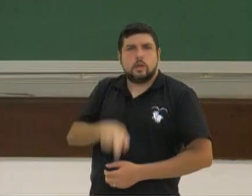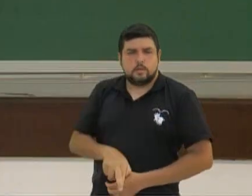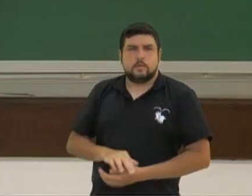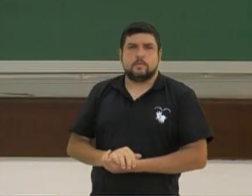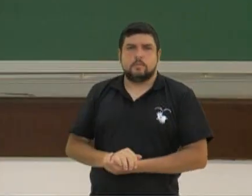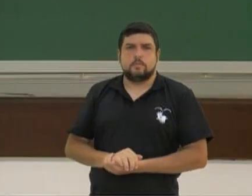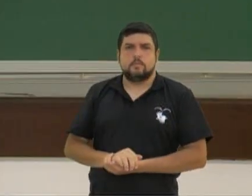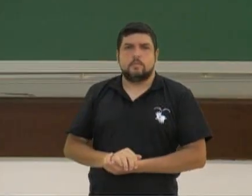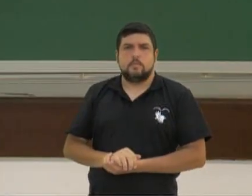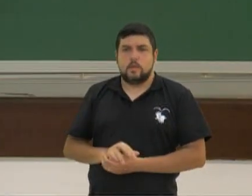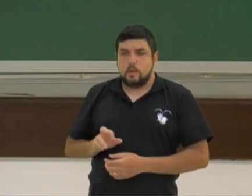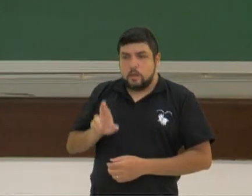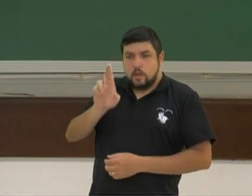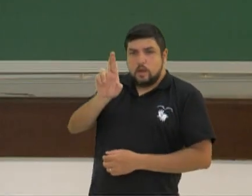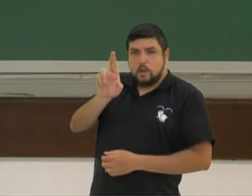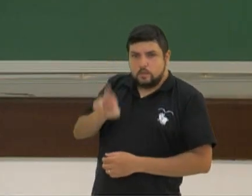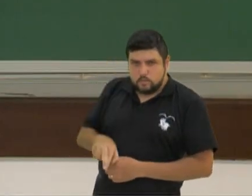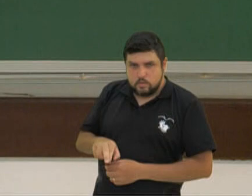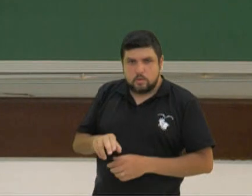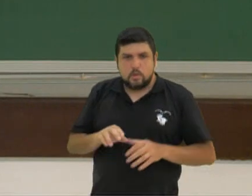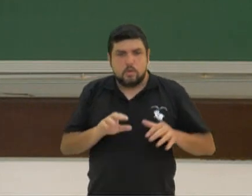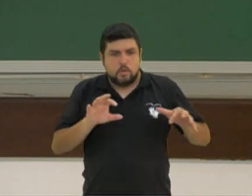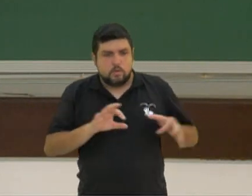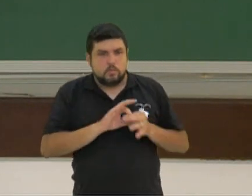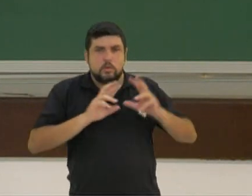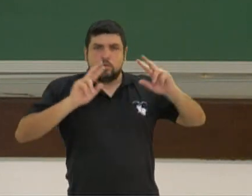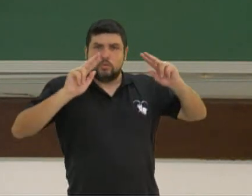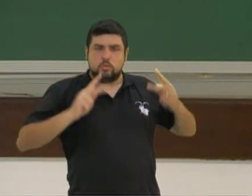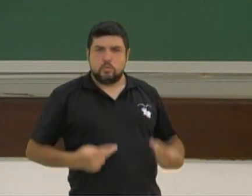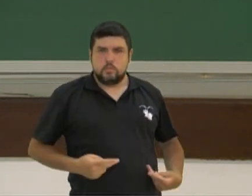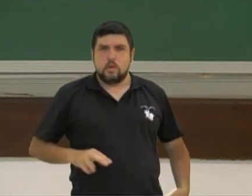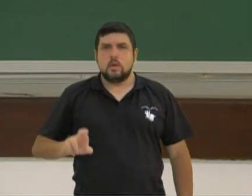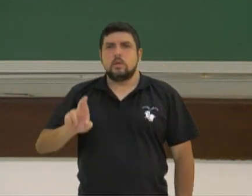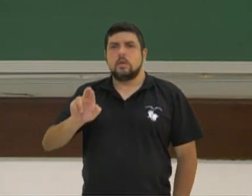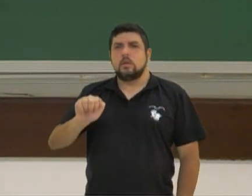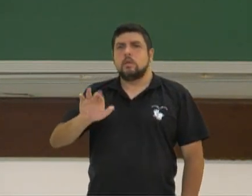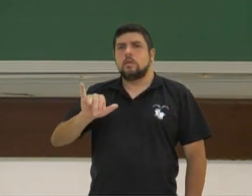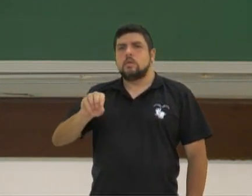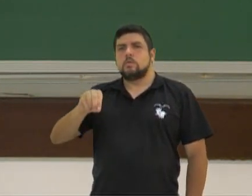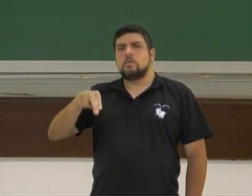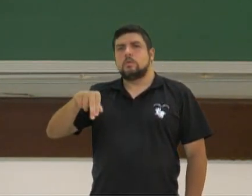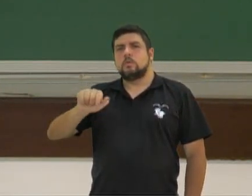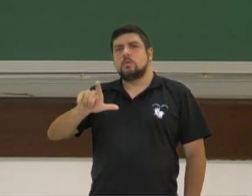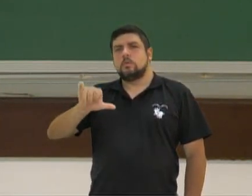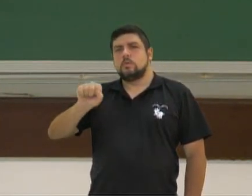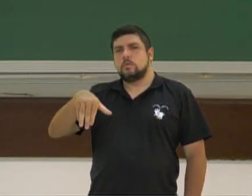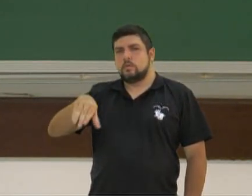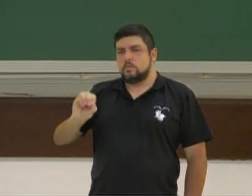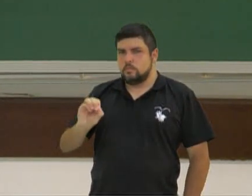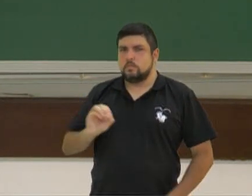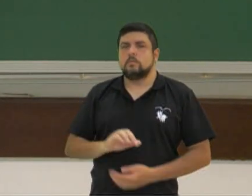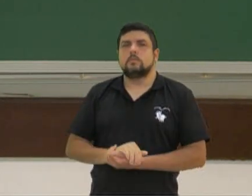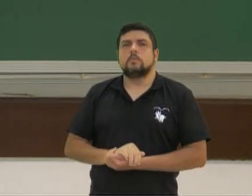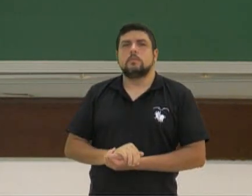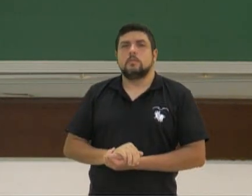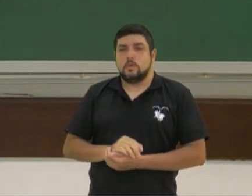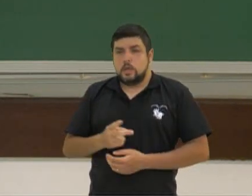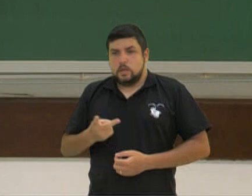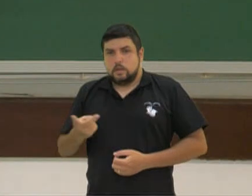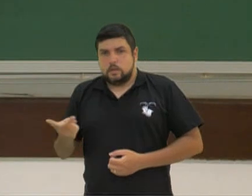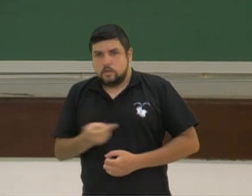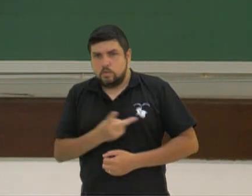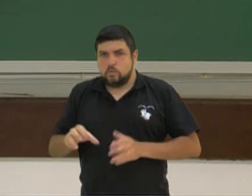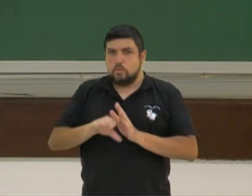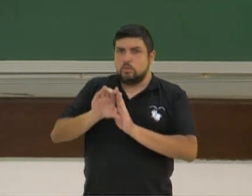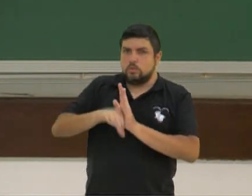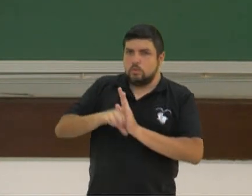ao humanismo vai ser chamado de racionalismo. E são essas duas ideias, humanismo e racionalismo, que vão estar presentes